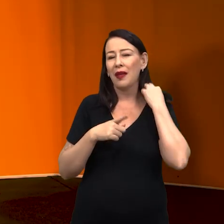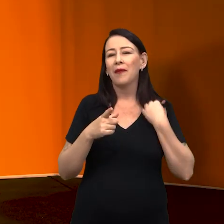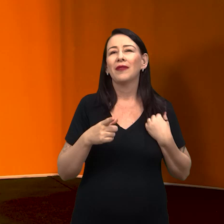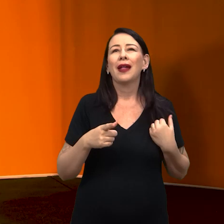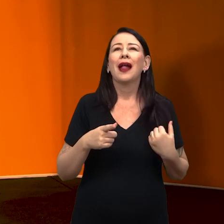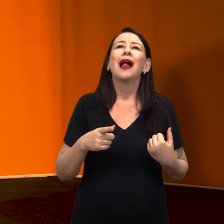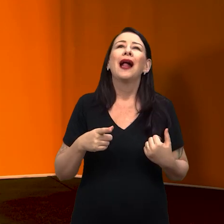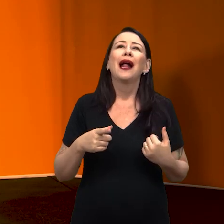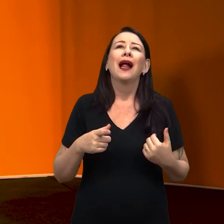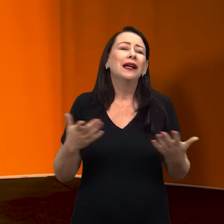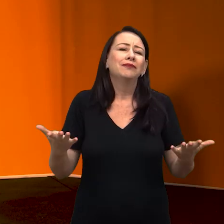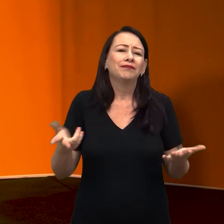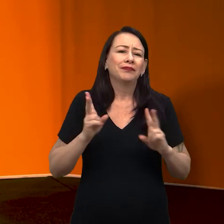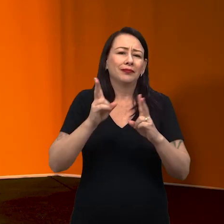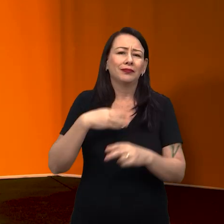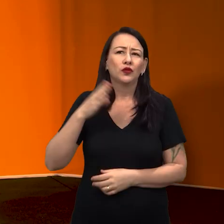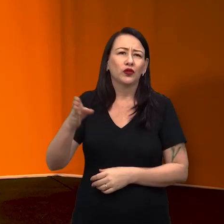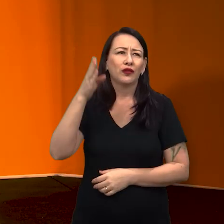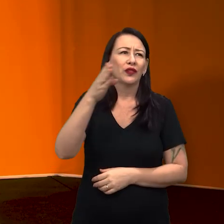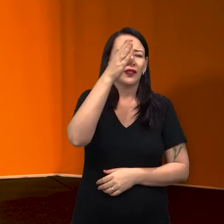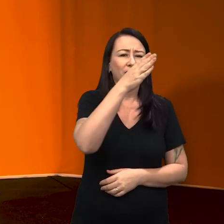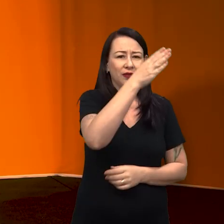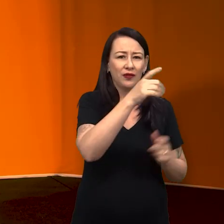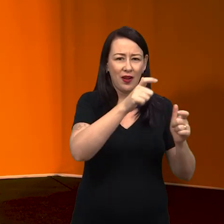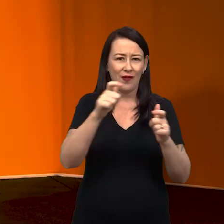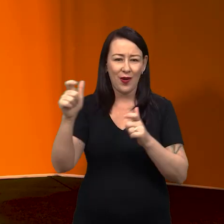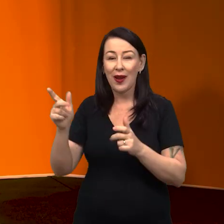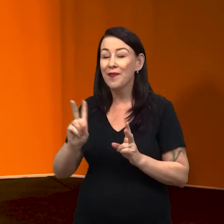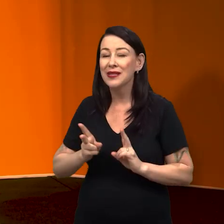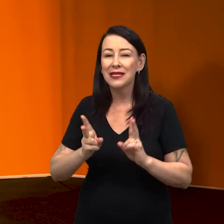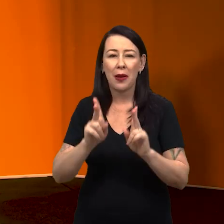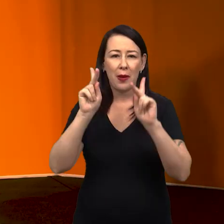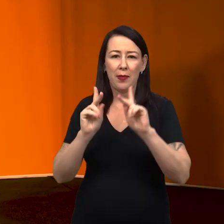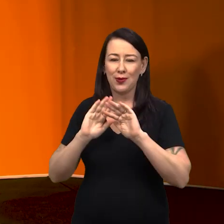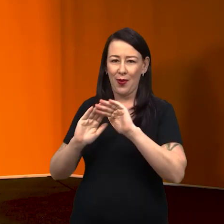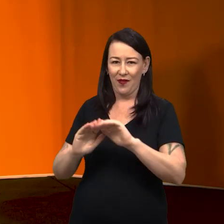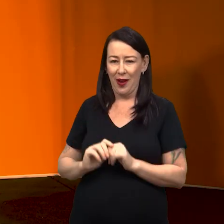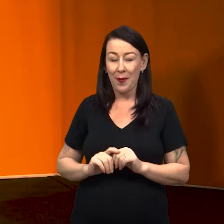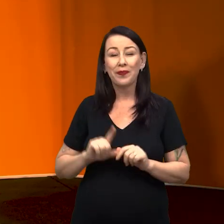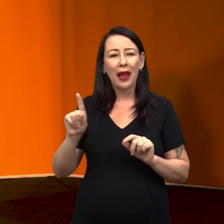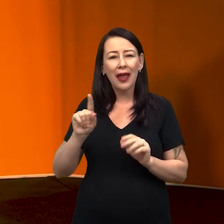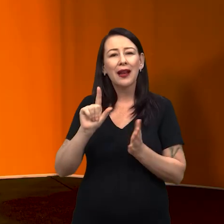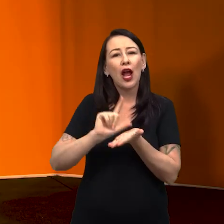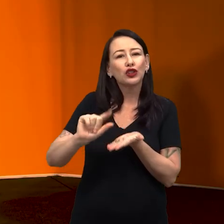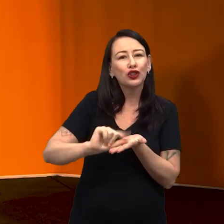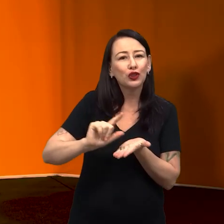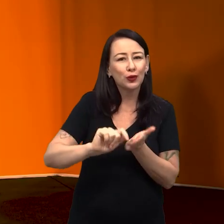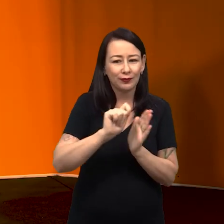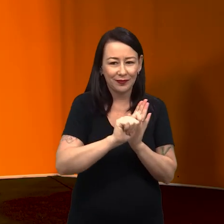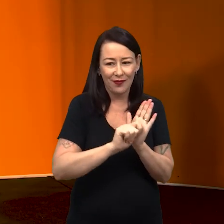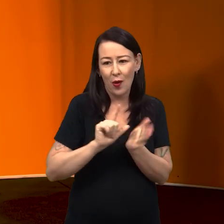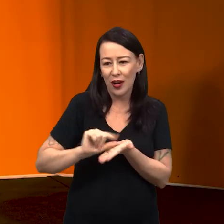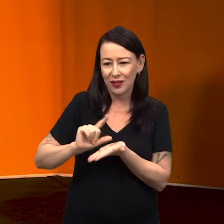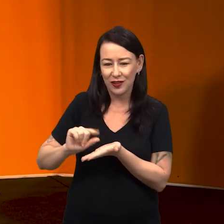todos os lugares que a gente vai, esse é o mote. E eu escrevi um artigo que se chama assim, Muito Além do Atirei